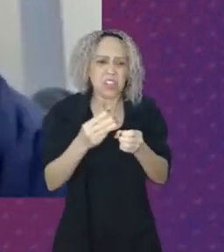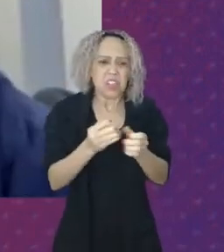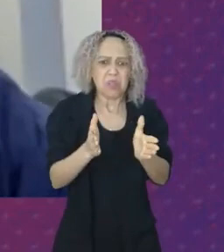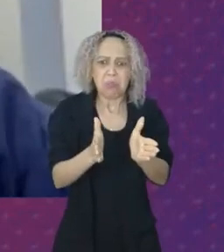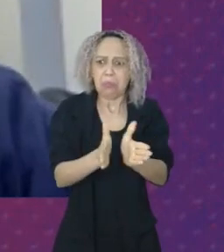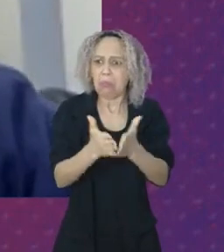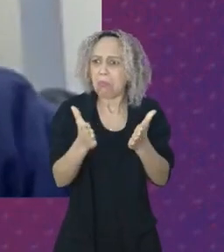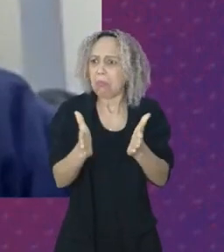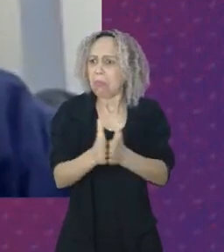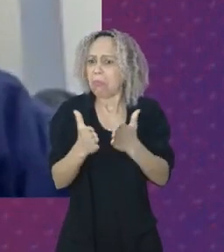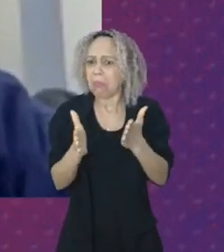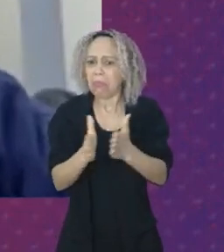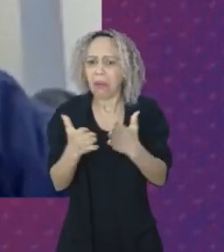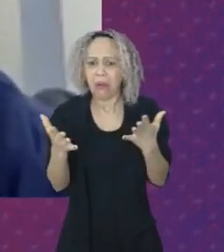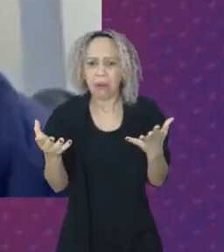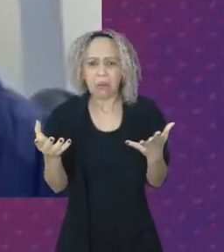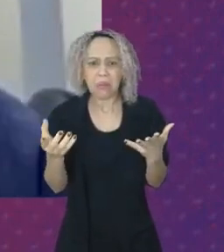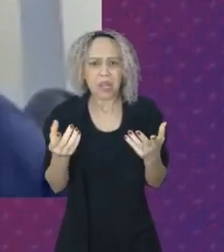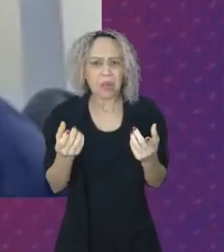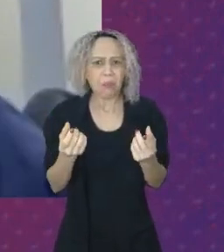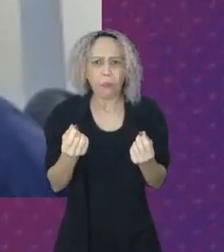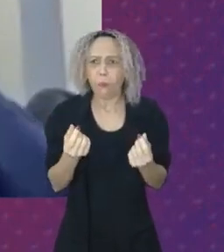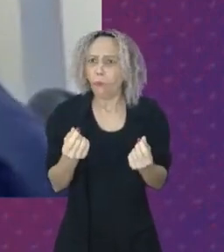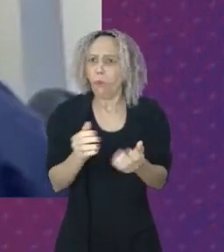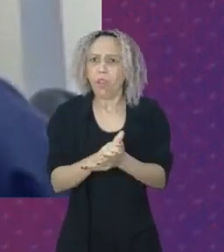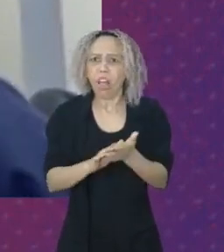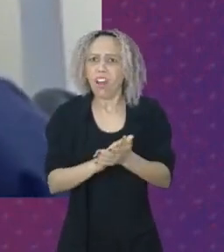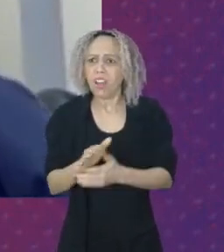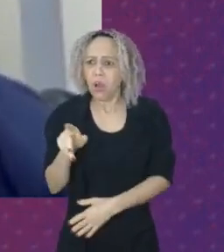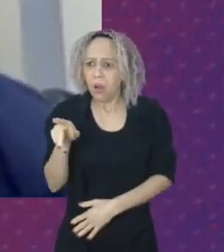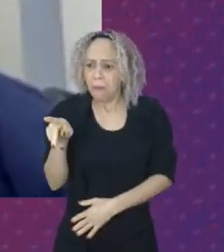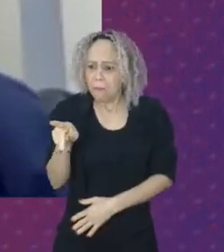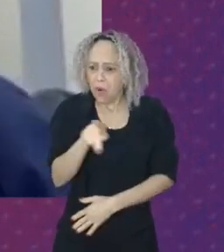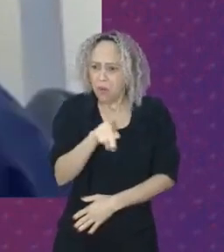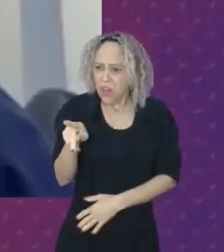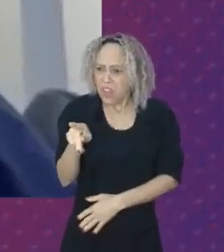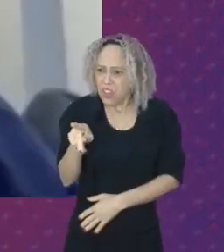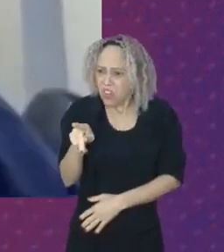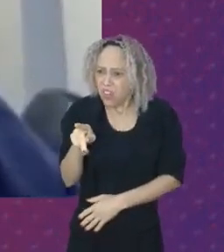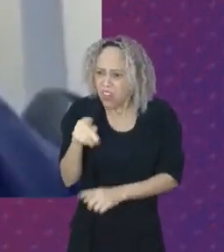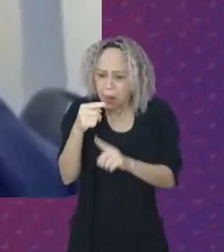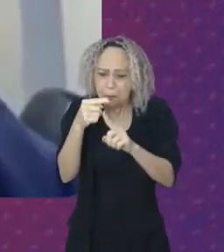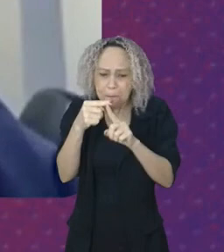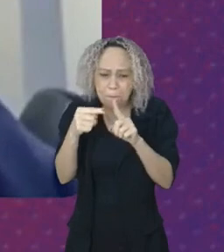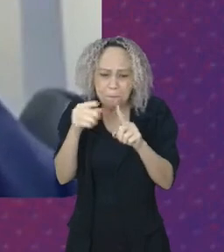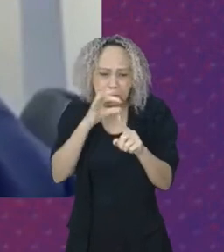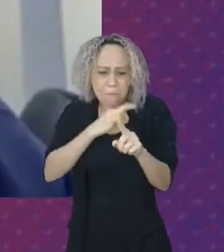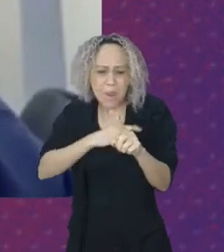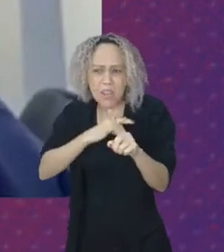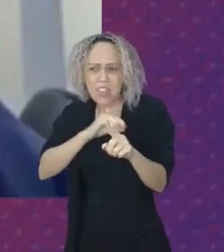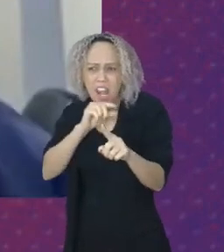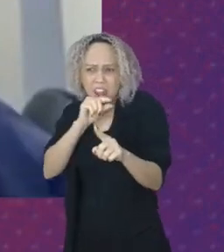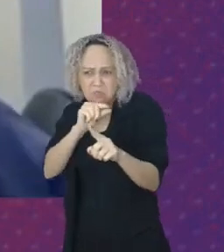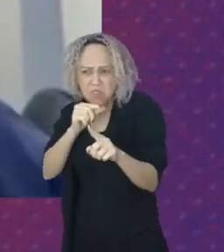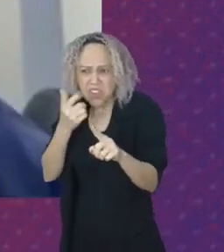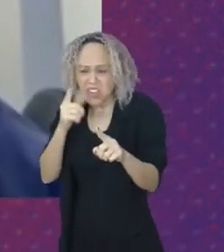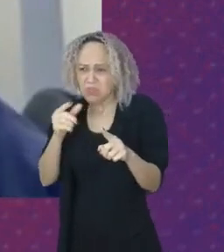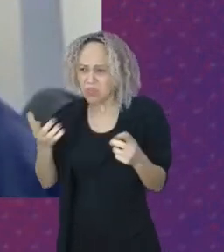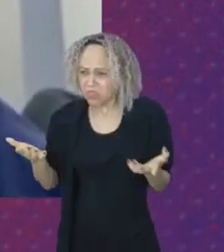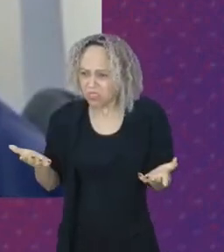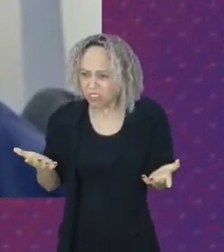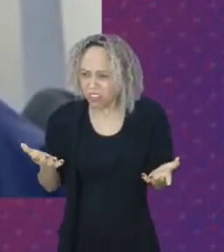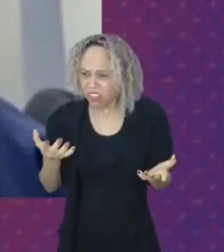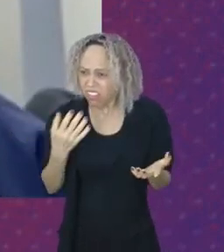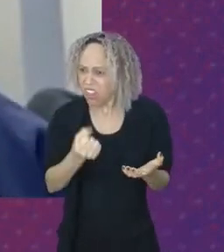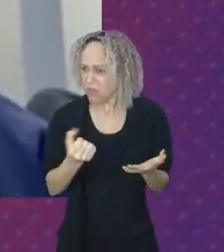professores, trabalhadores em educação, que ganhavam meio salário mínimo. Então, o Fundeb, ele é um fundo que ele